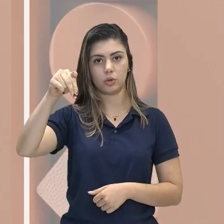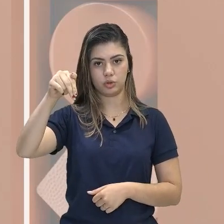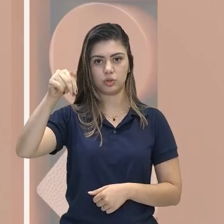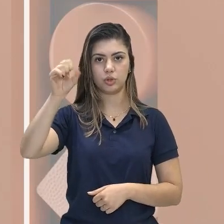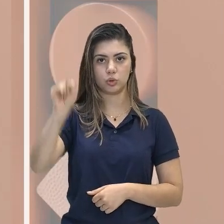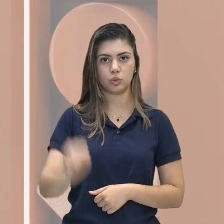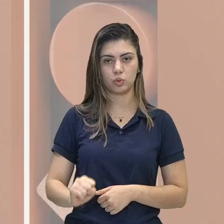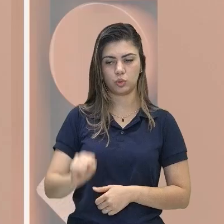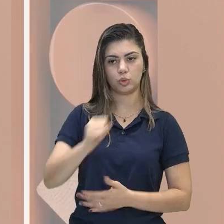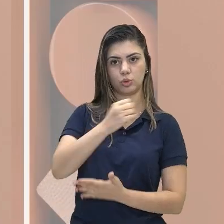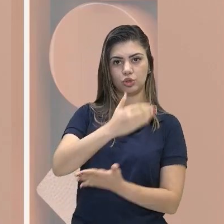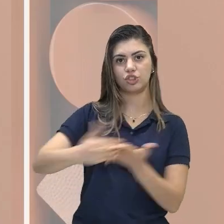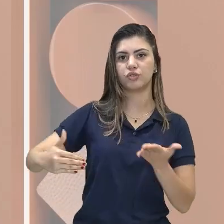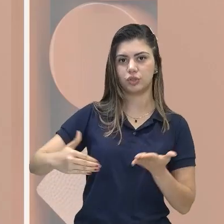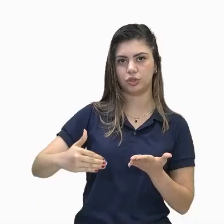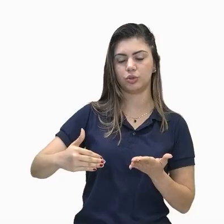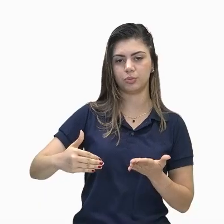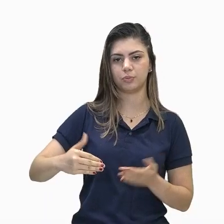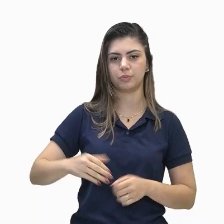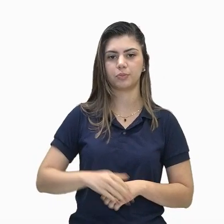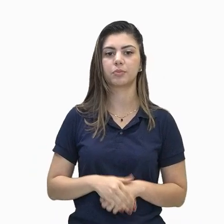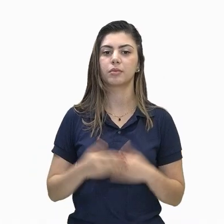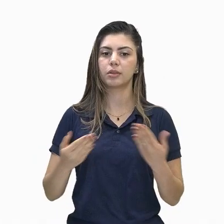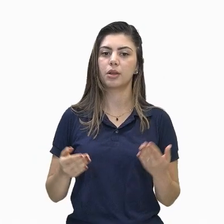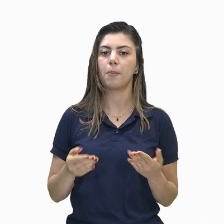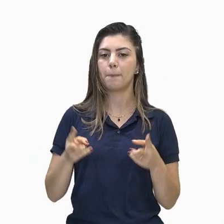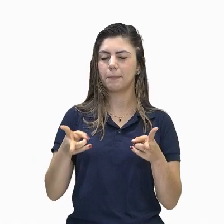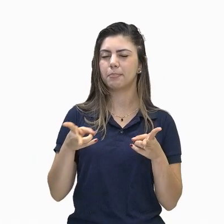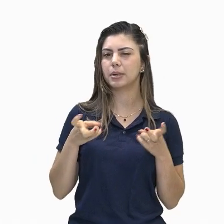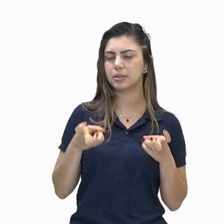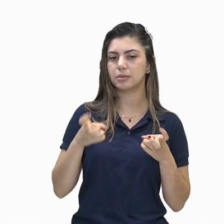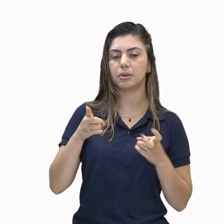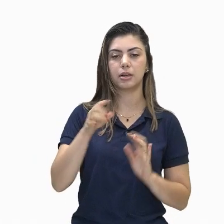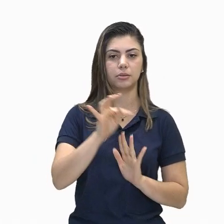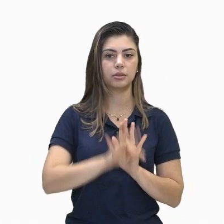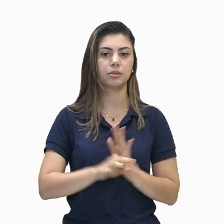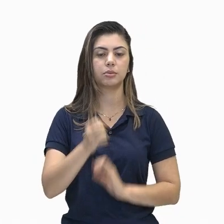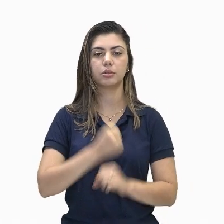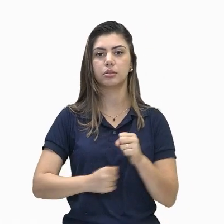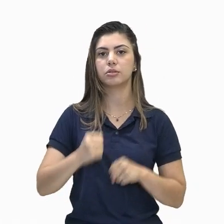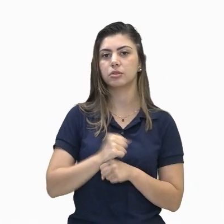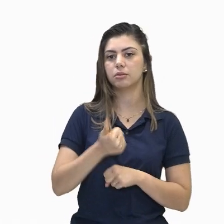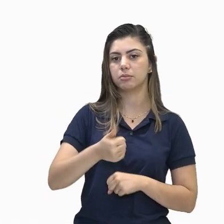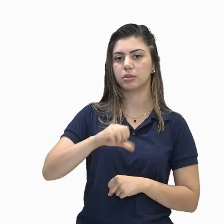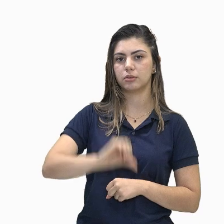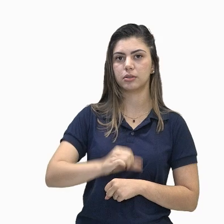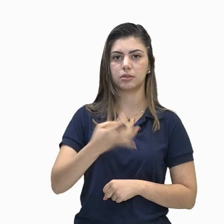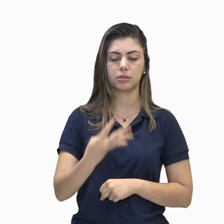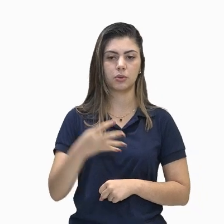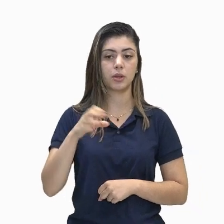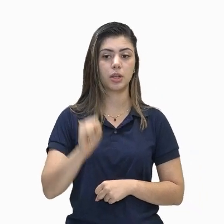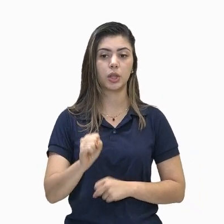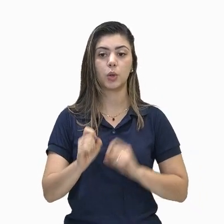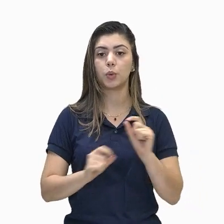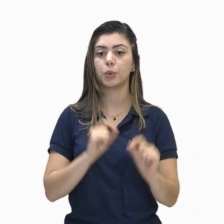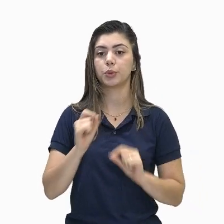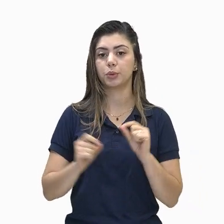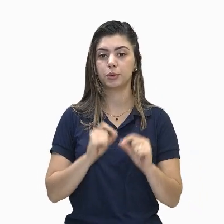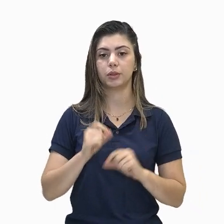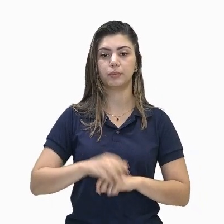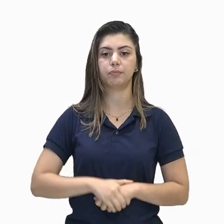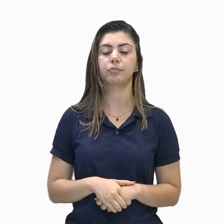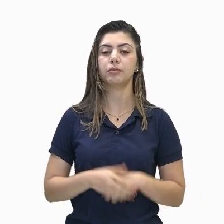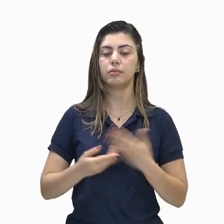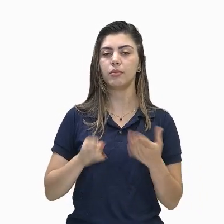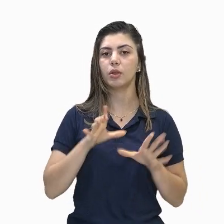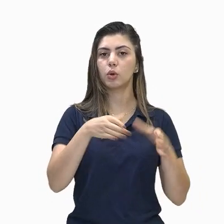ao sul. E como a gente observa aqui no nosso texto, em 1948, as equipes dos